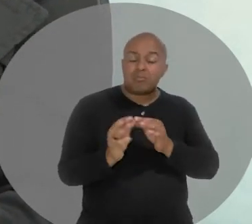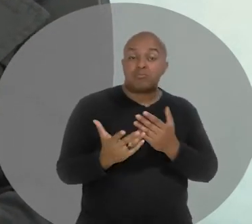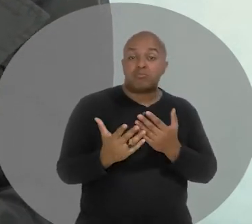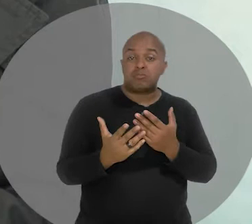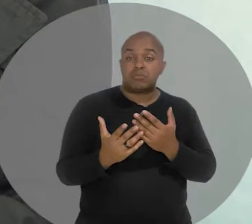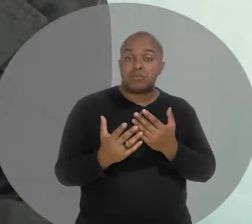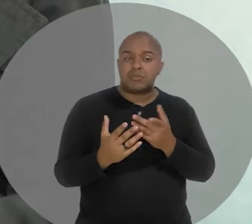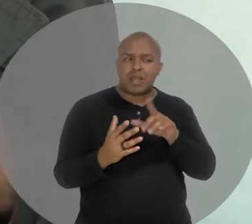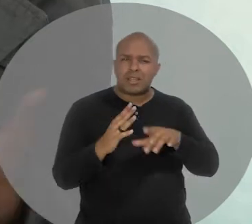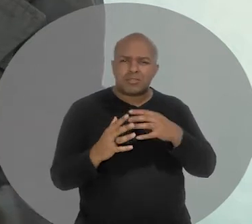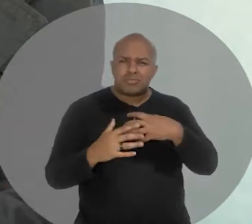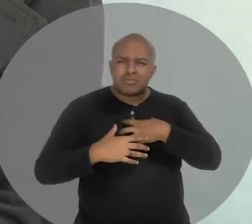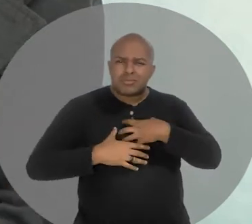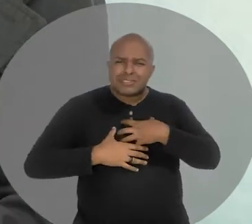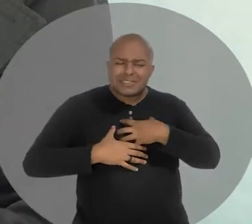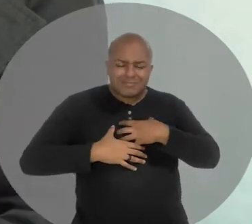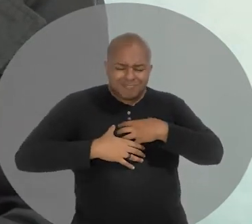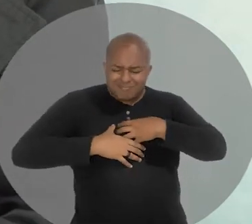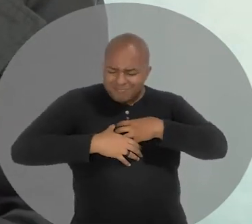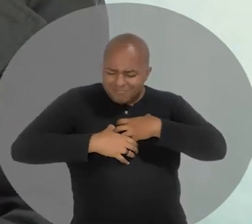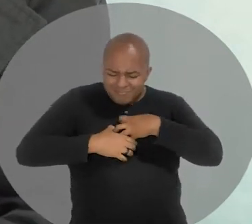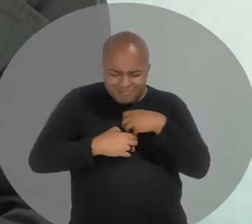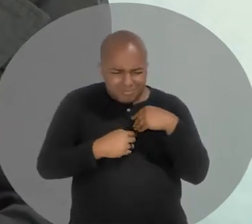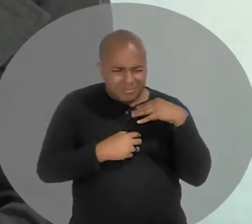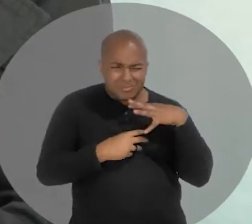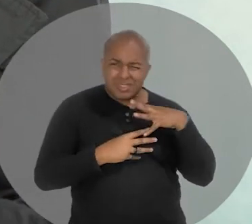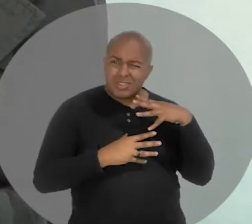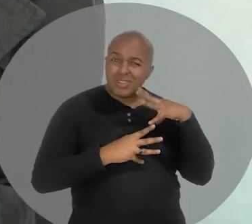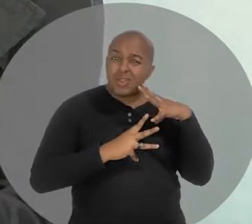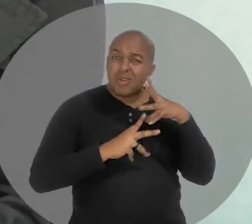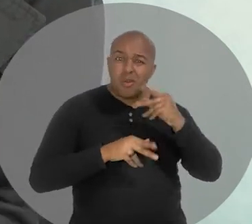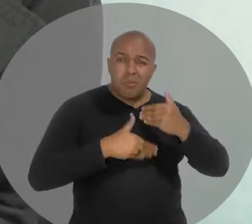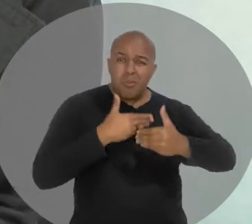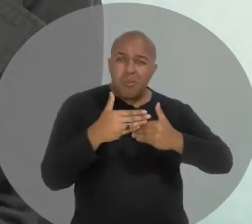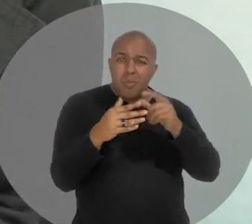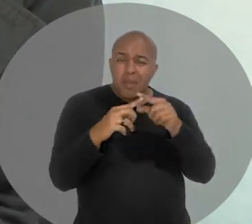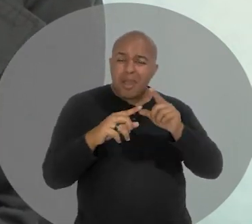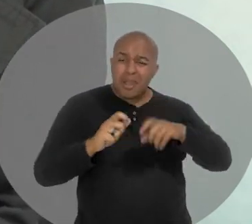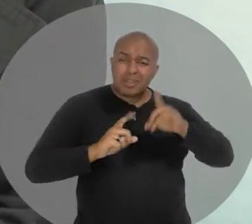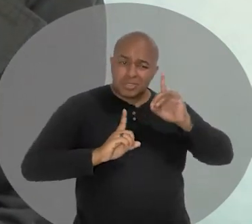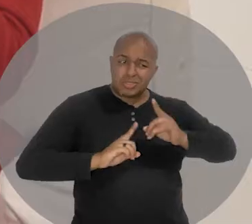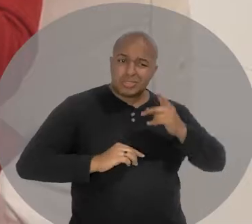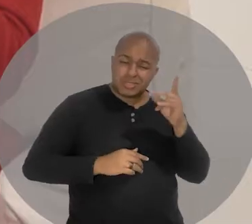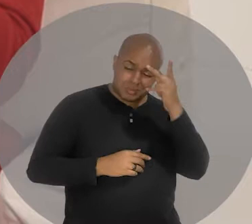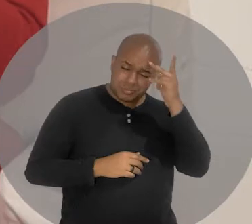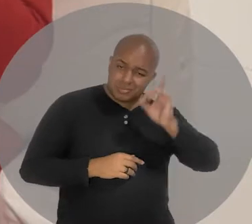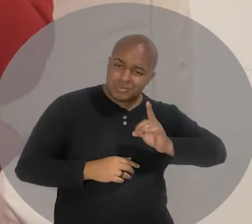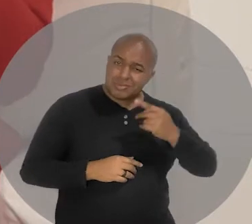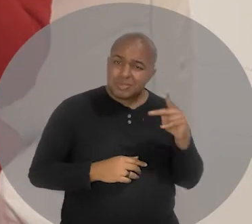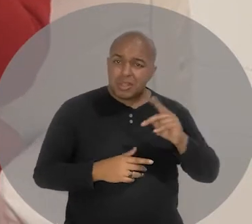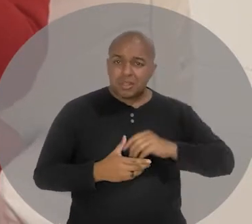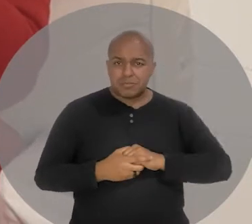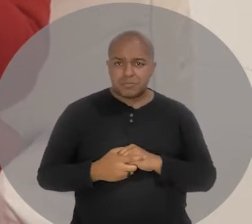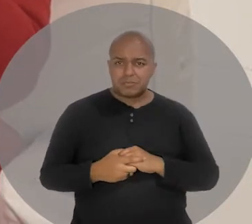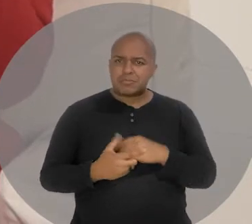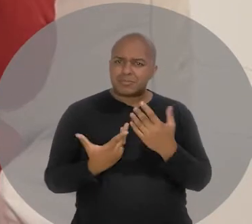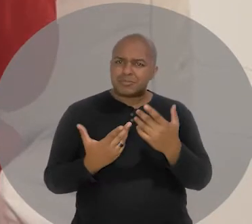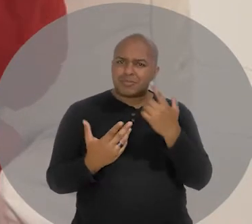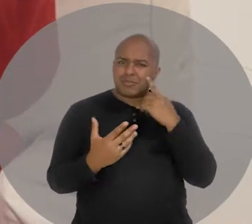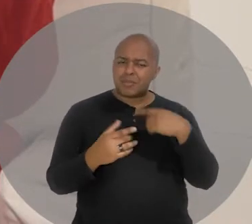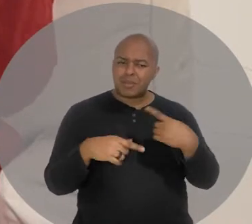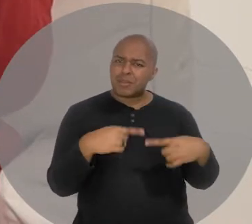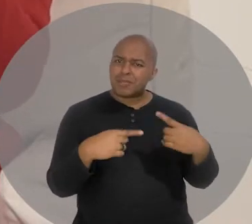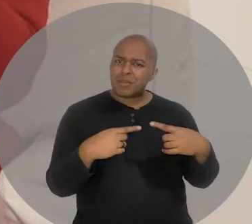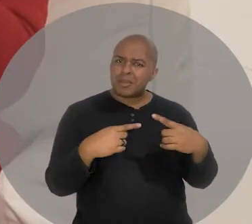não se sintam a parte de todo um processo que é de direito dessas pessoas, né? Ana Marques, então o debate ele